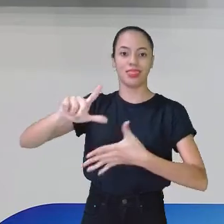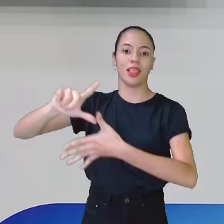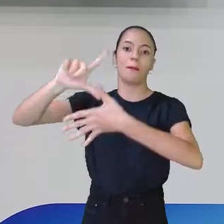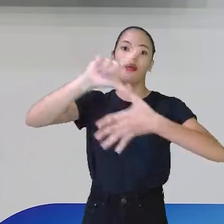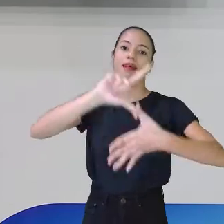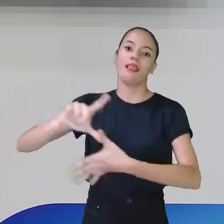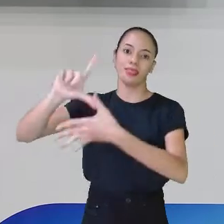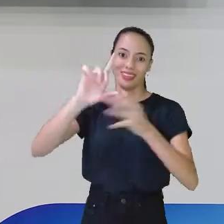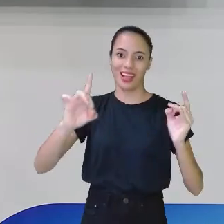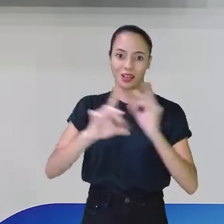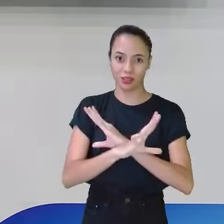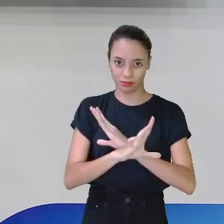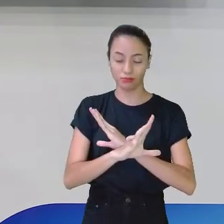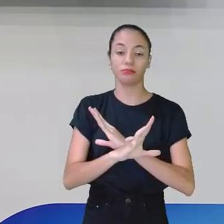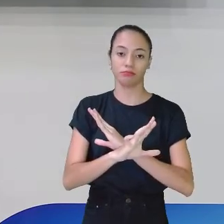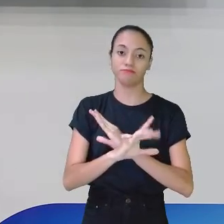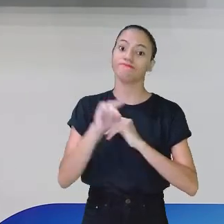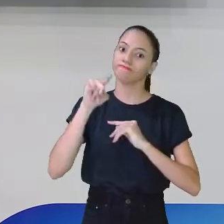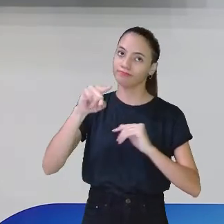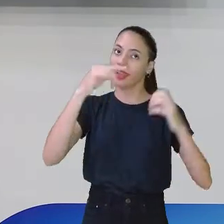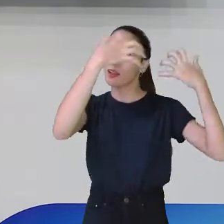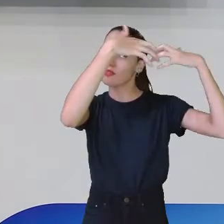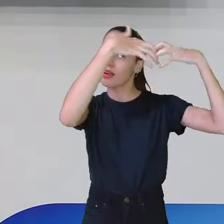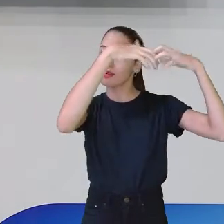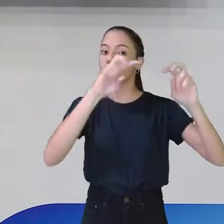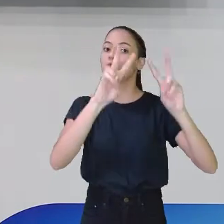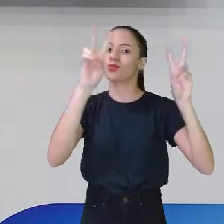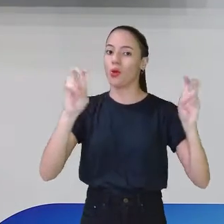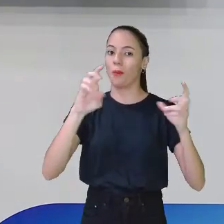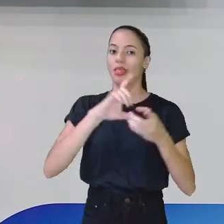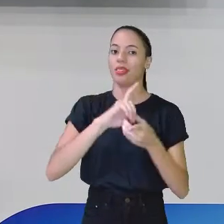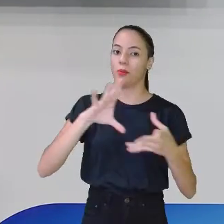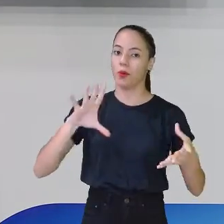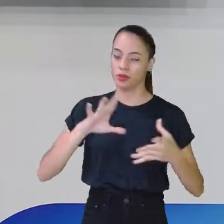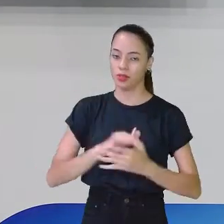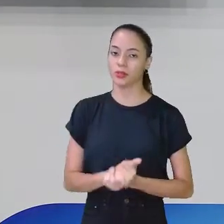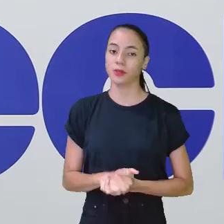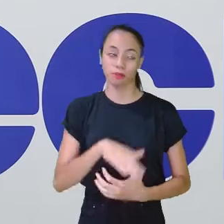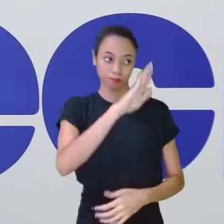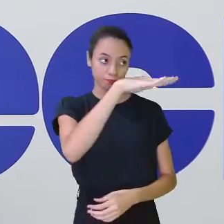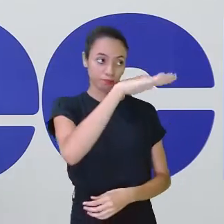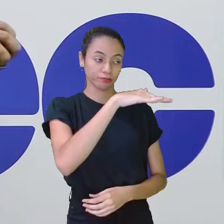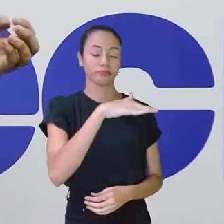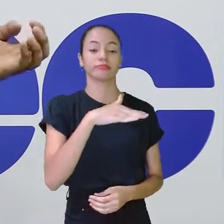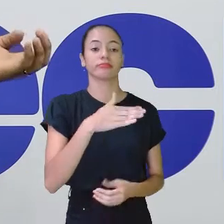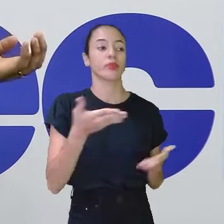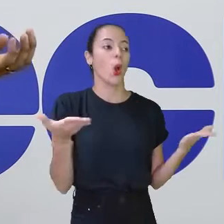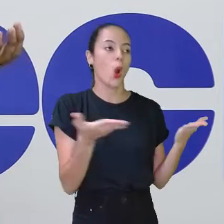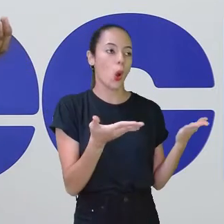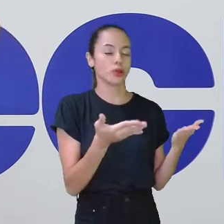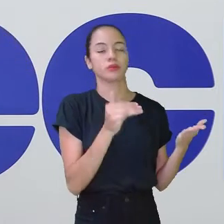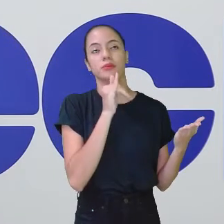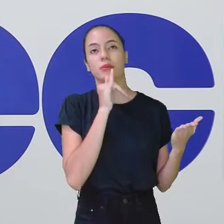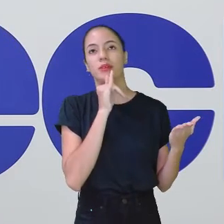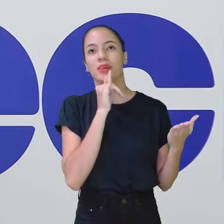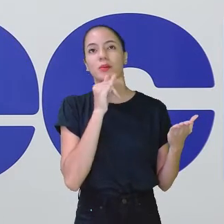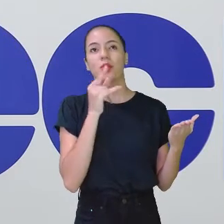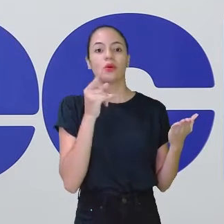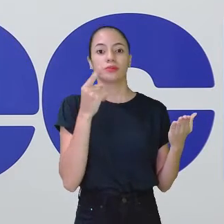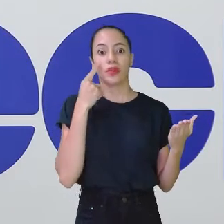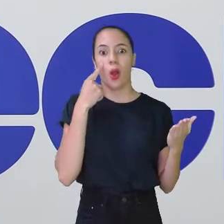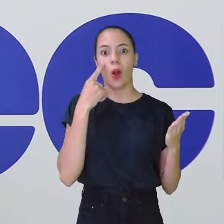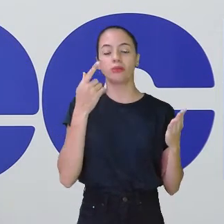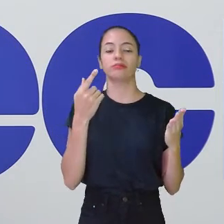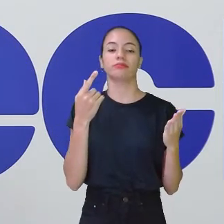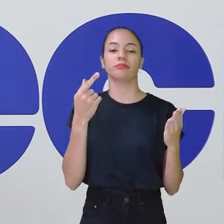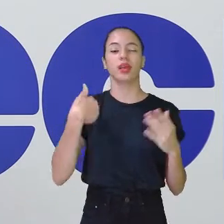essa reflexão sobre a questão da democracia. Hoje em dia, né, professora? Isso. O pessoal, é porque muitas vezes, Belipô, eu tô aqui tá